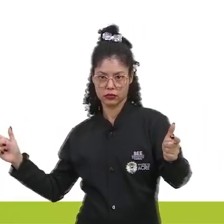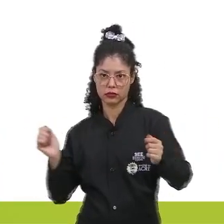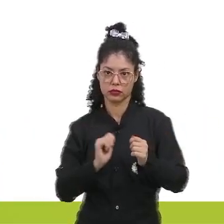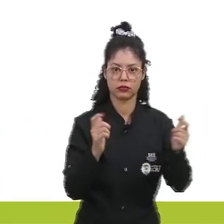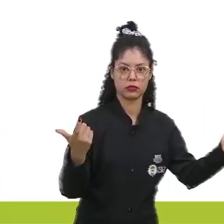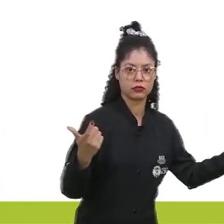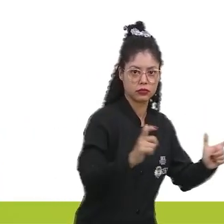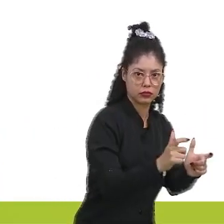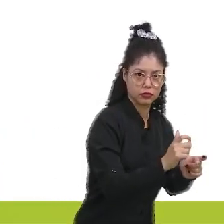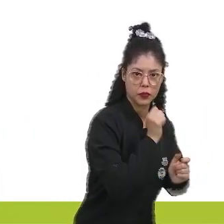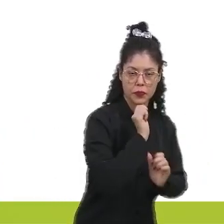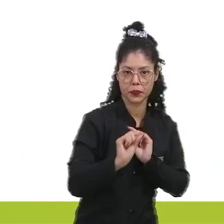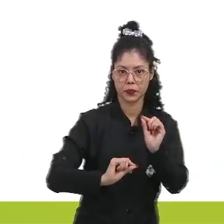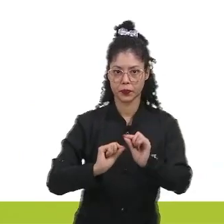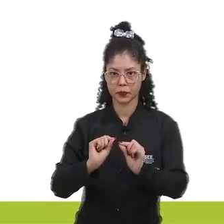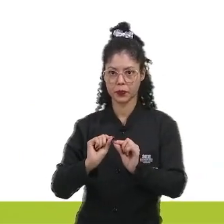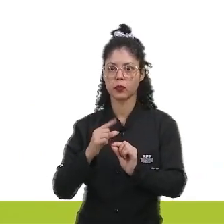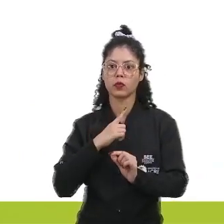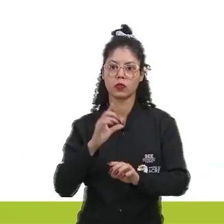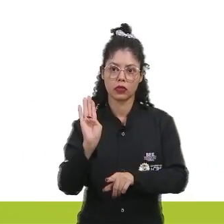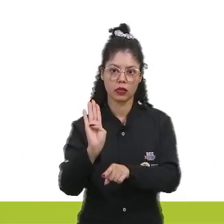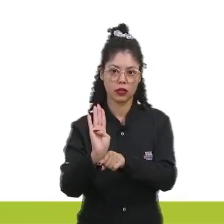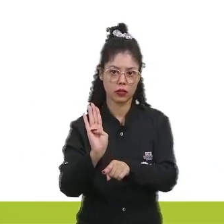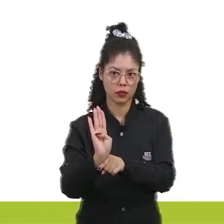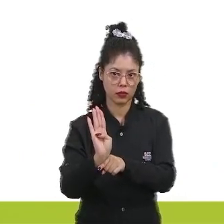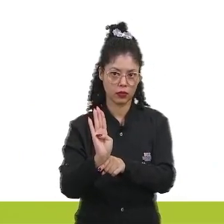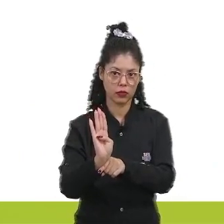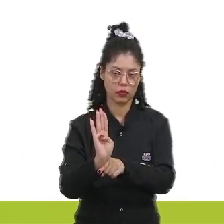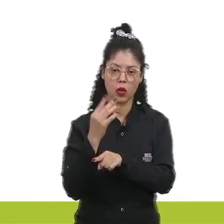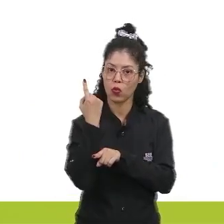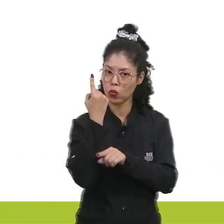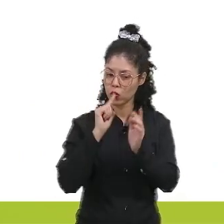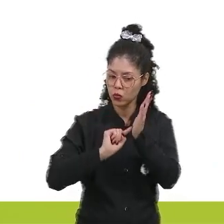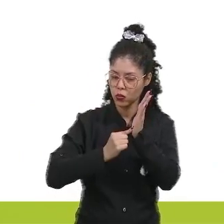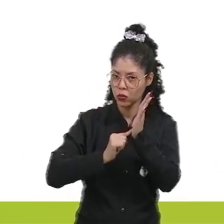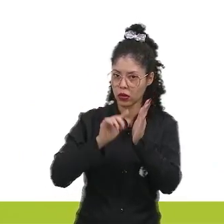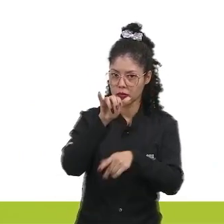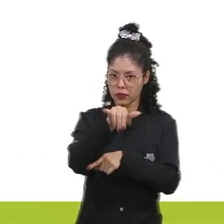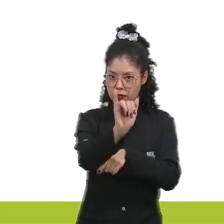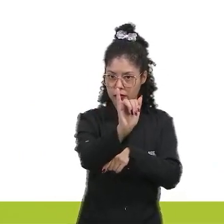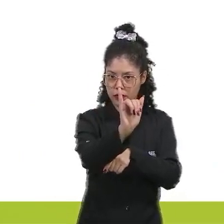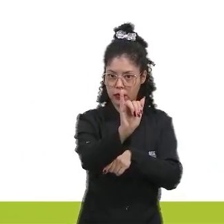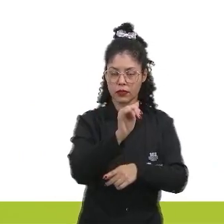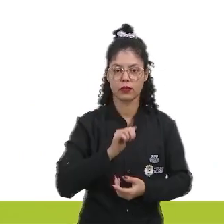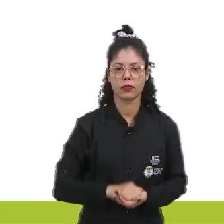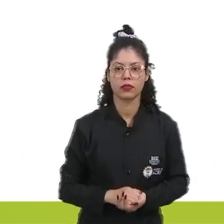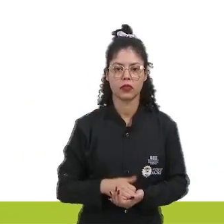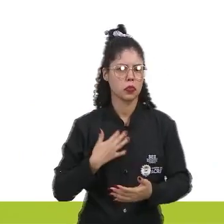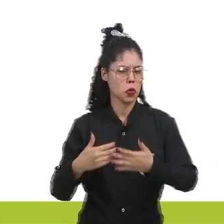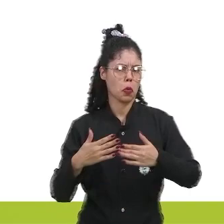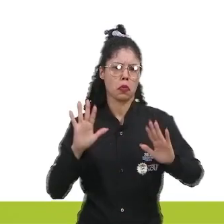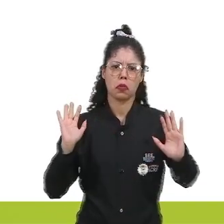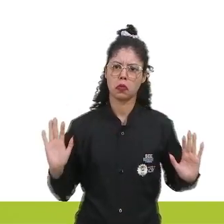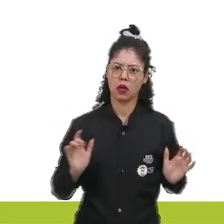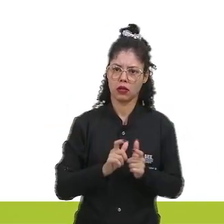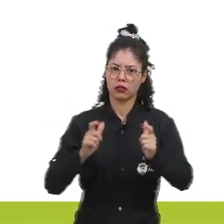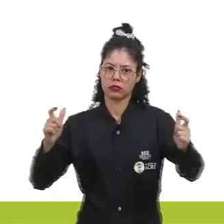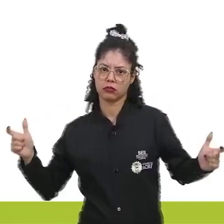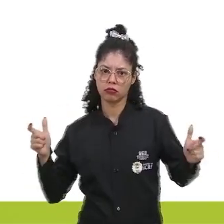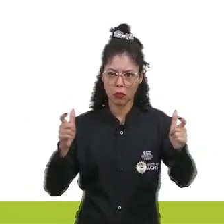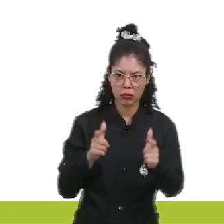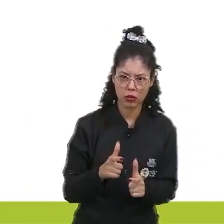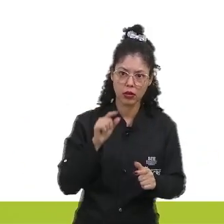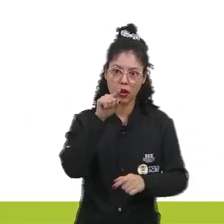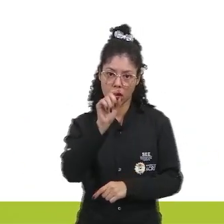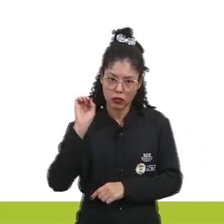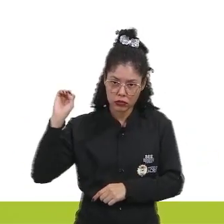A gente viu agora há pouco o seguinte, ó, que esse B é o termo independente, é o único ponto que toca Y. Não importa se a função é crescente ou decrescente.